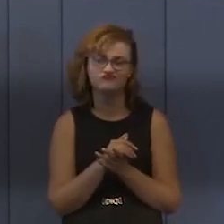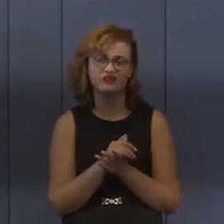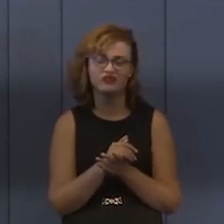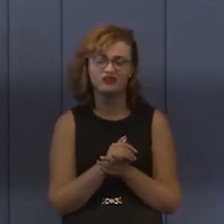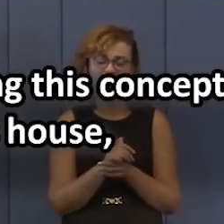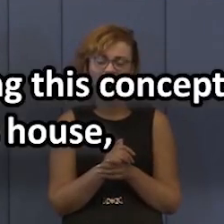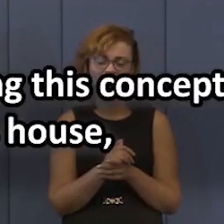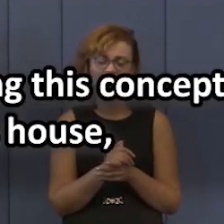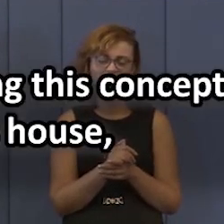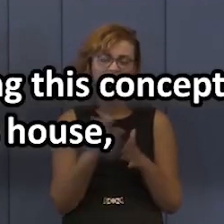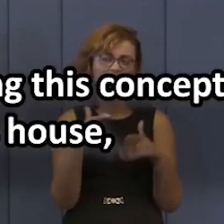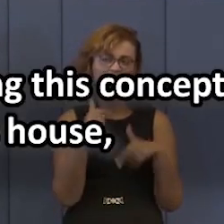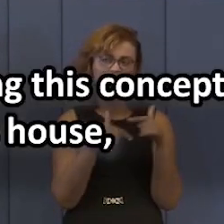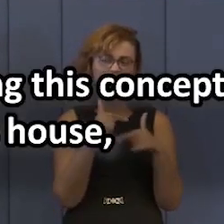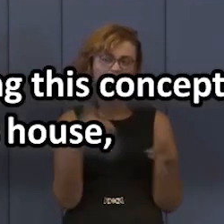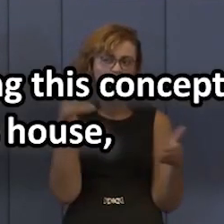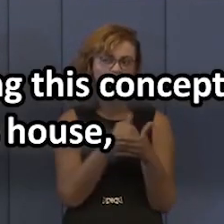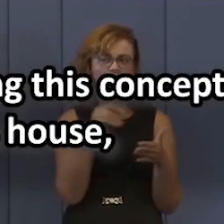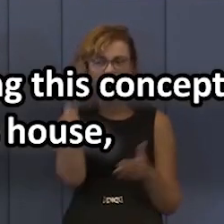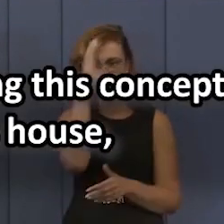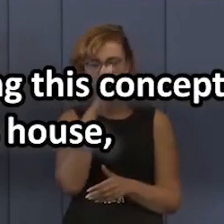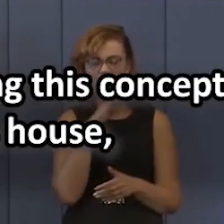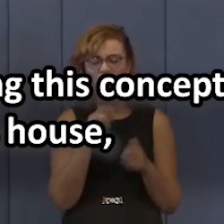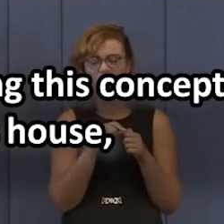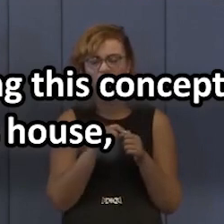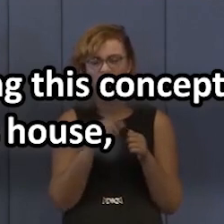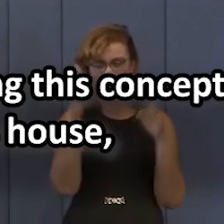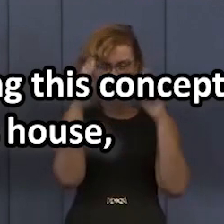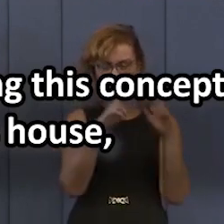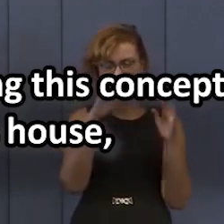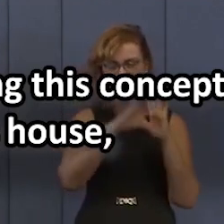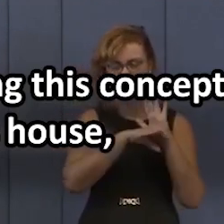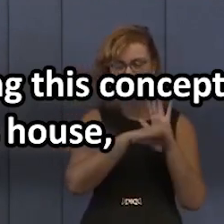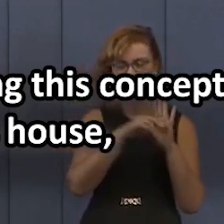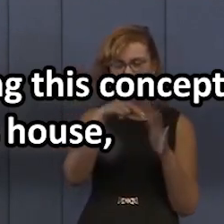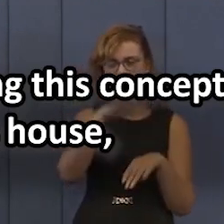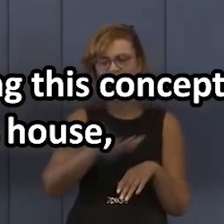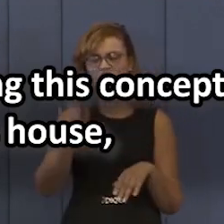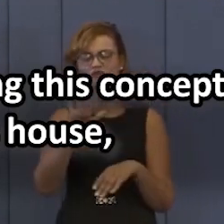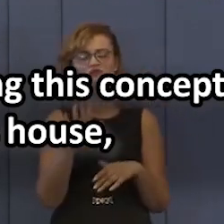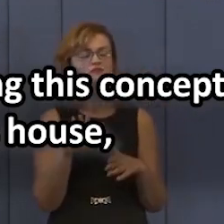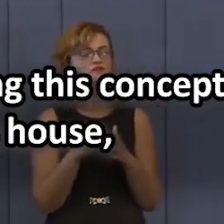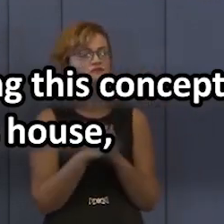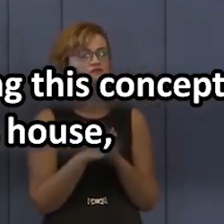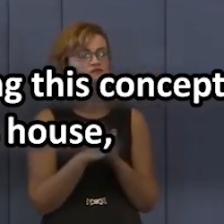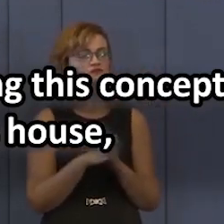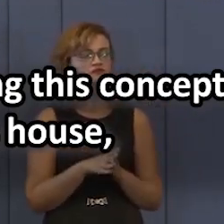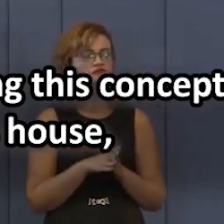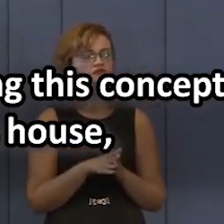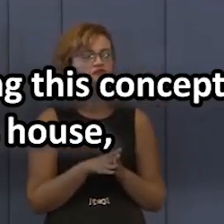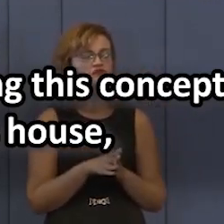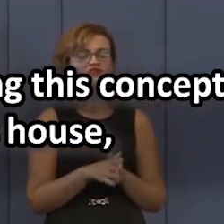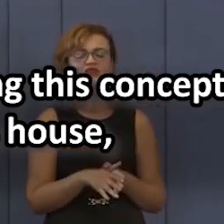tipo de coisa hoje. Uma das últimas obras que foi feita no Brasil respeitando esse conceito de